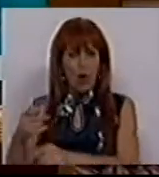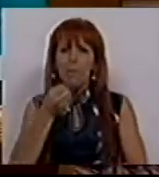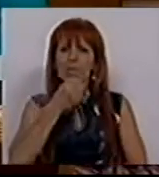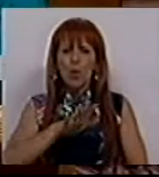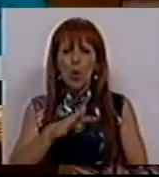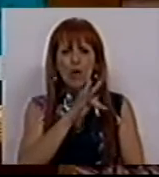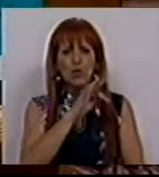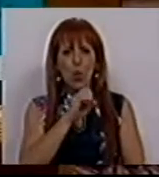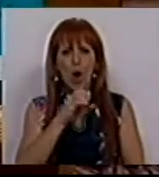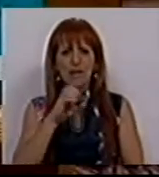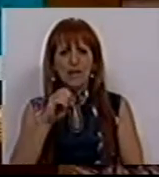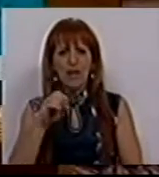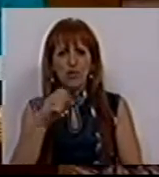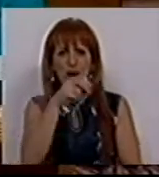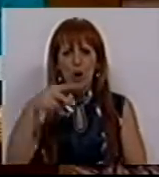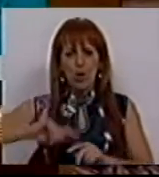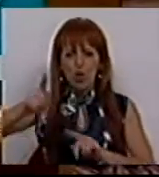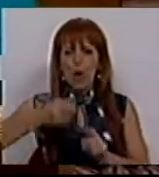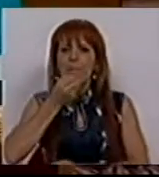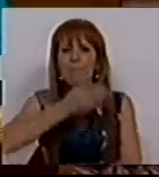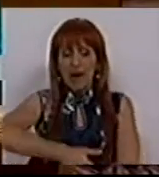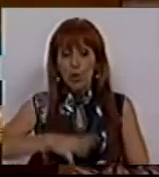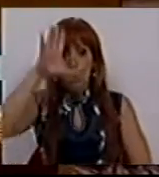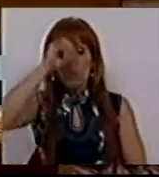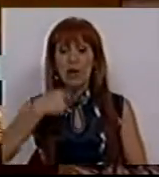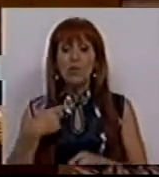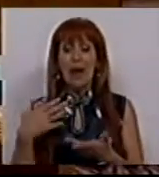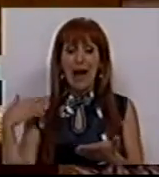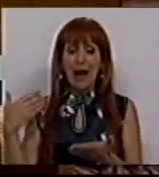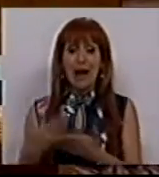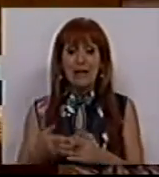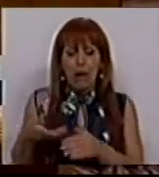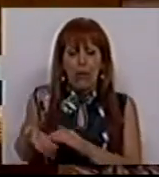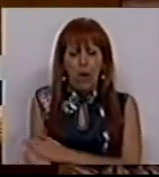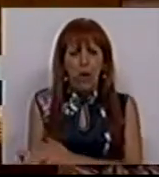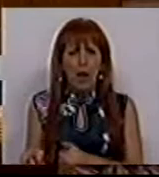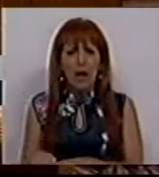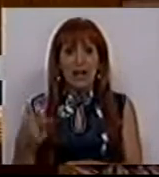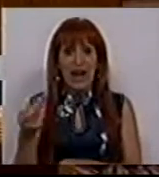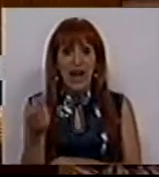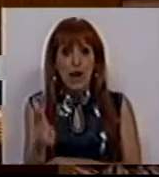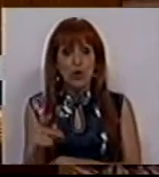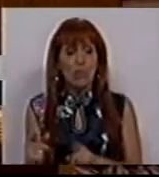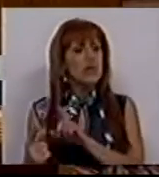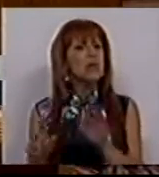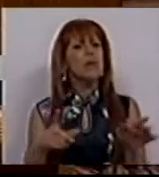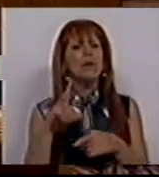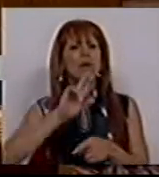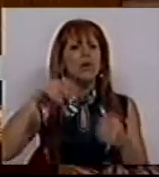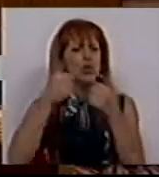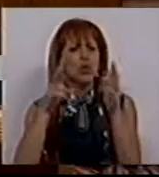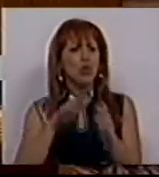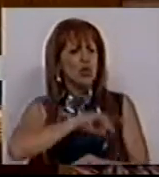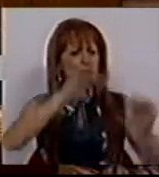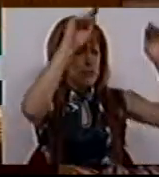perdeu 400 euros por ano. O governo meteu a TSU na gaveta, mas pela porta do cavalo desceu todos